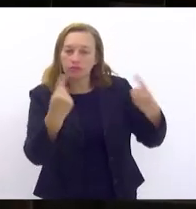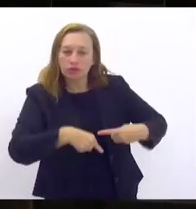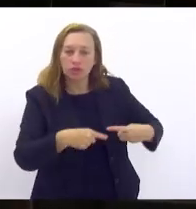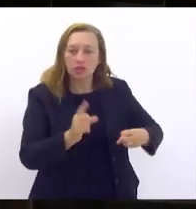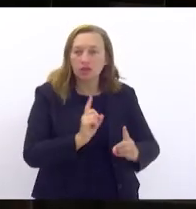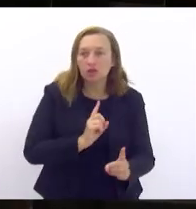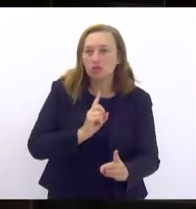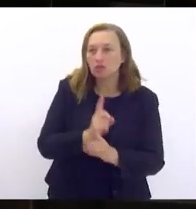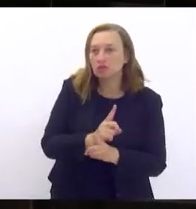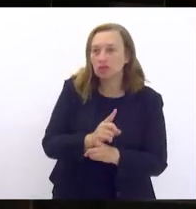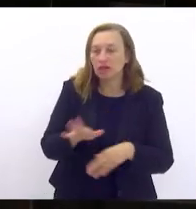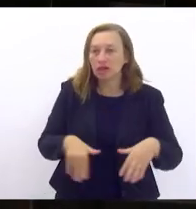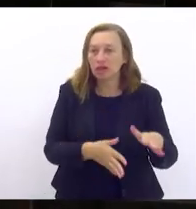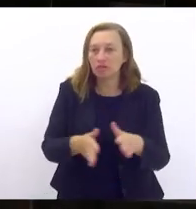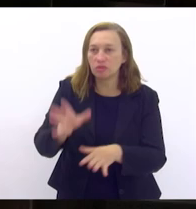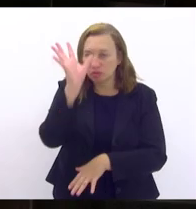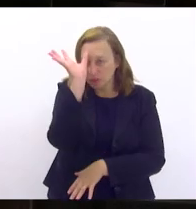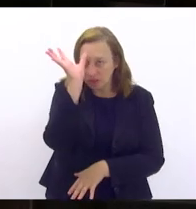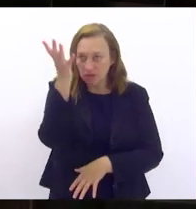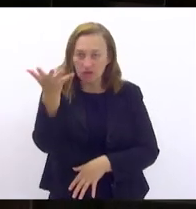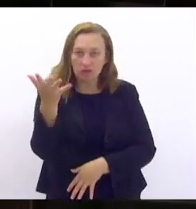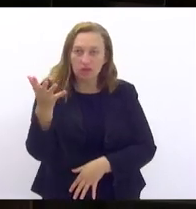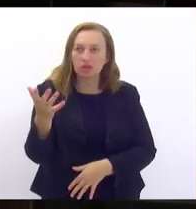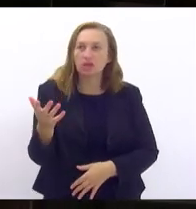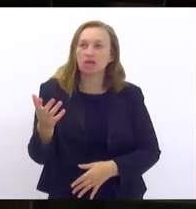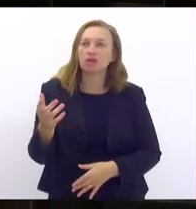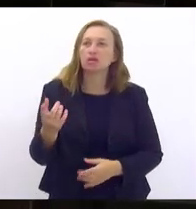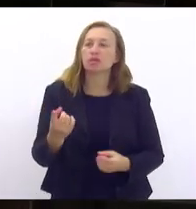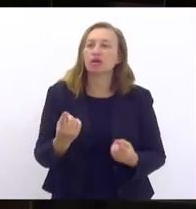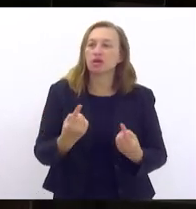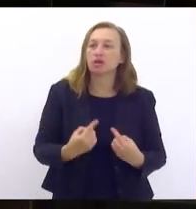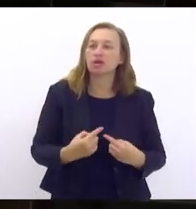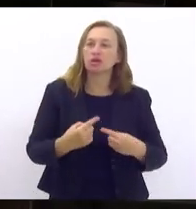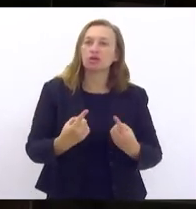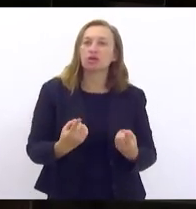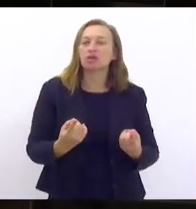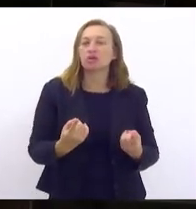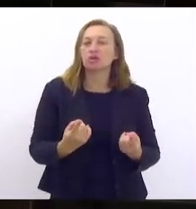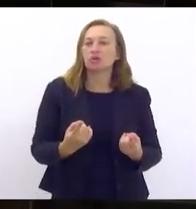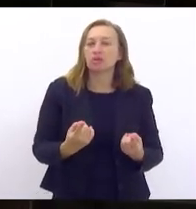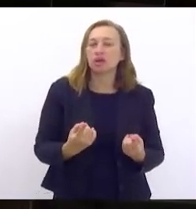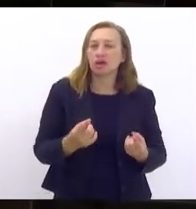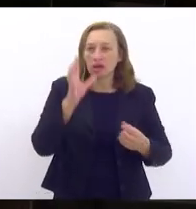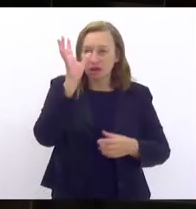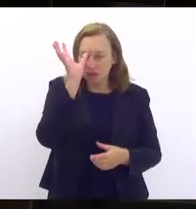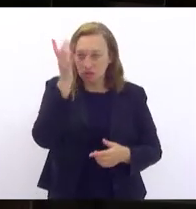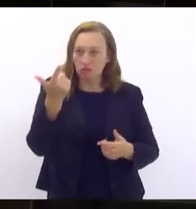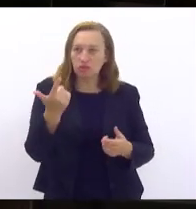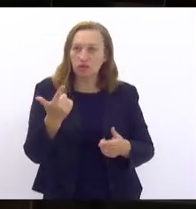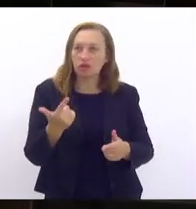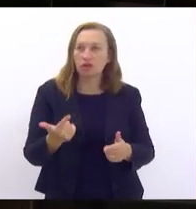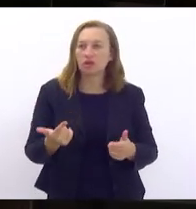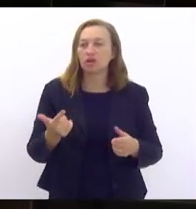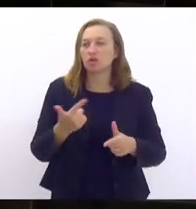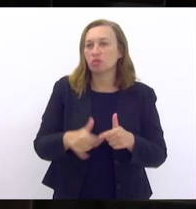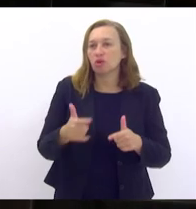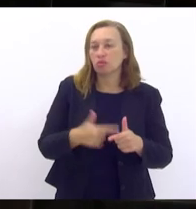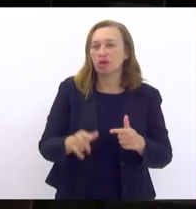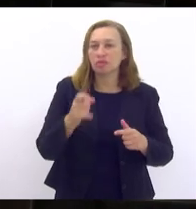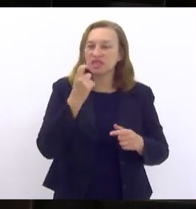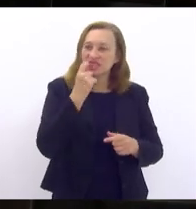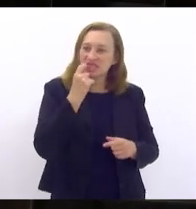encontrar soluções inovadoras para enfrentar a problemática do plástico em nosso estado